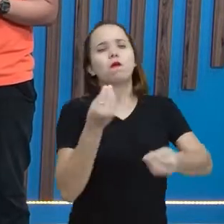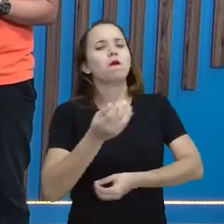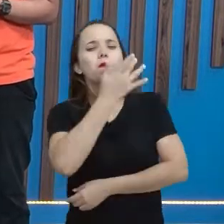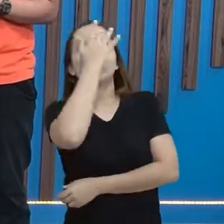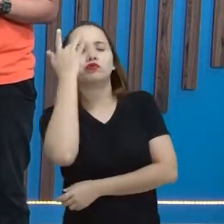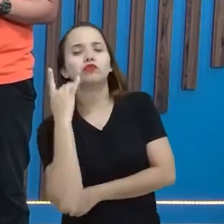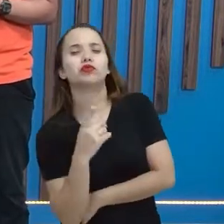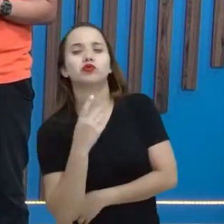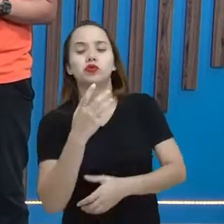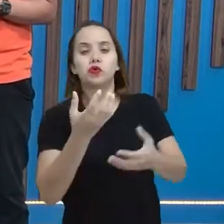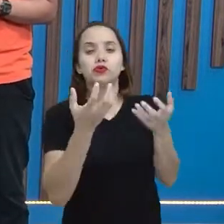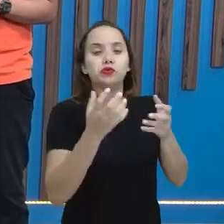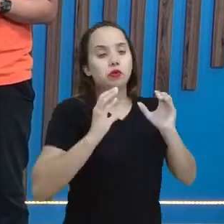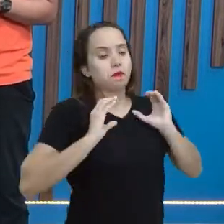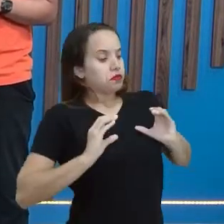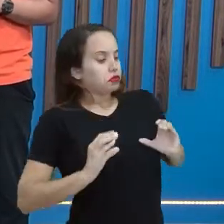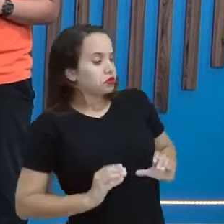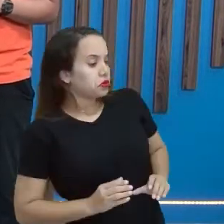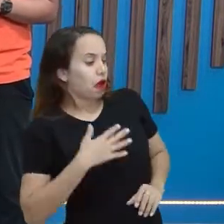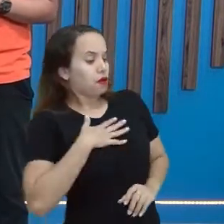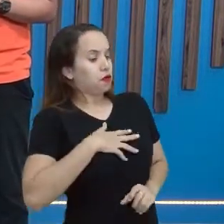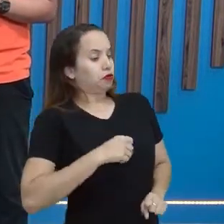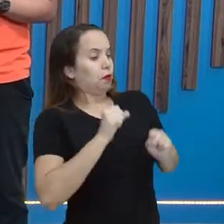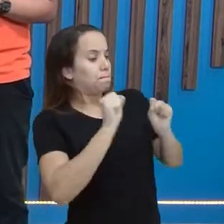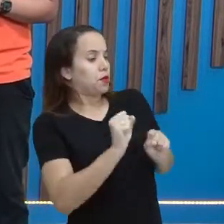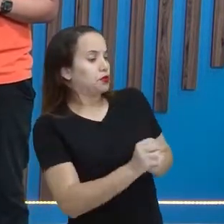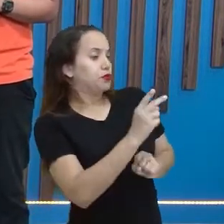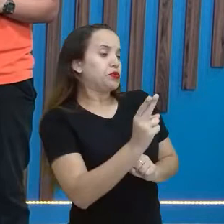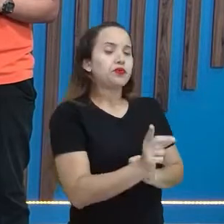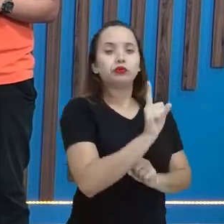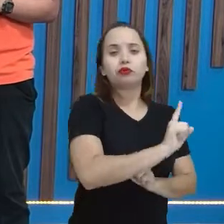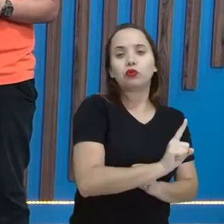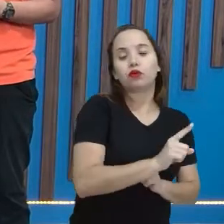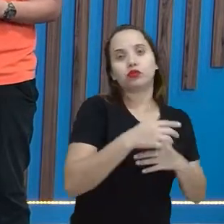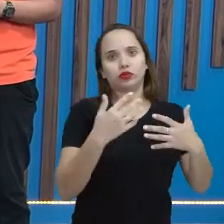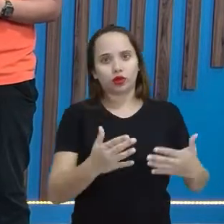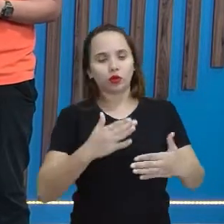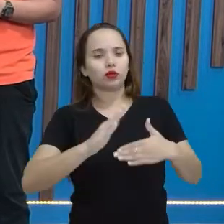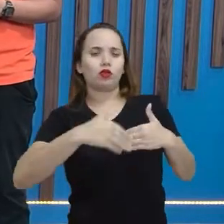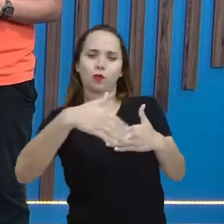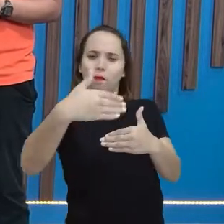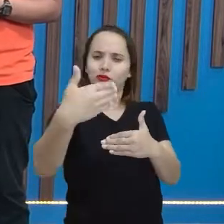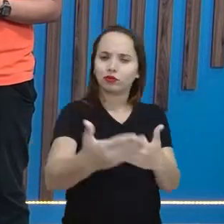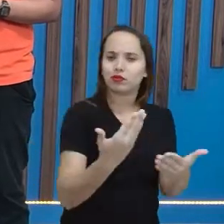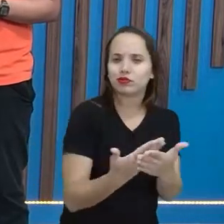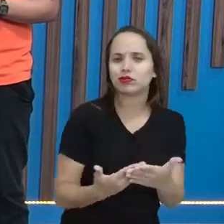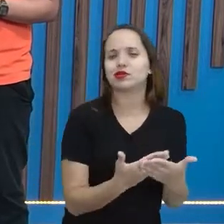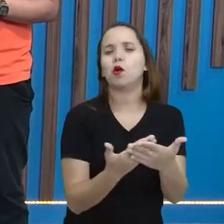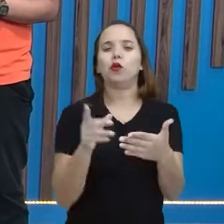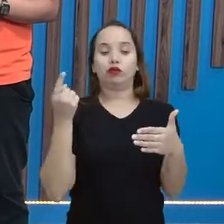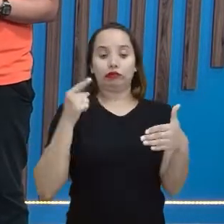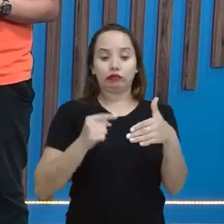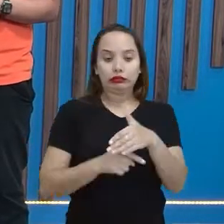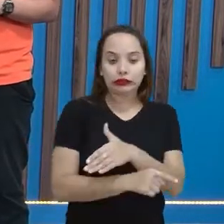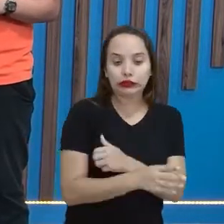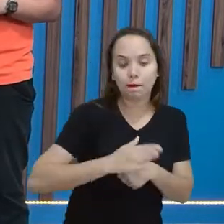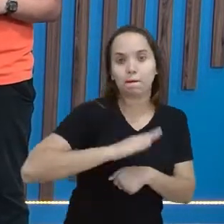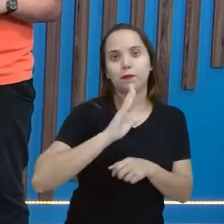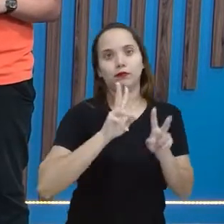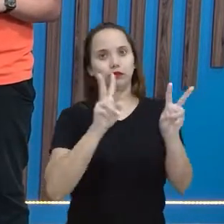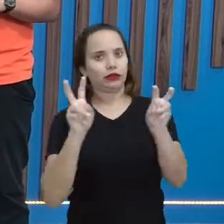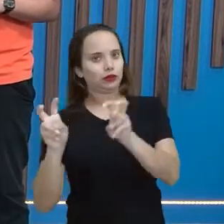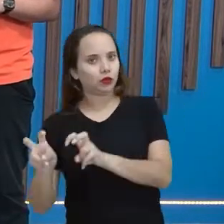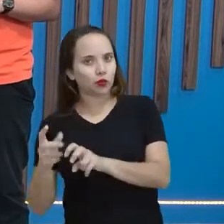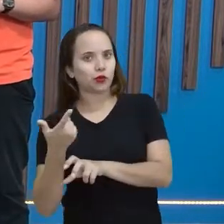de quem as pessoas devem gostar. Então, só já trazendo para vocês, nas aulas seguintes, a gente vai abordar melhor, né? Outros